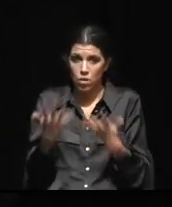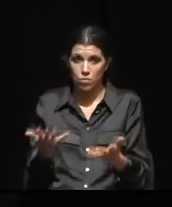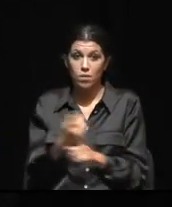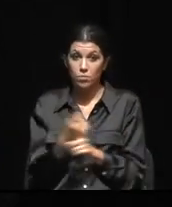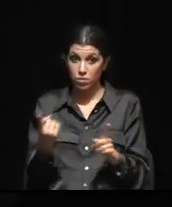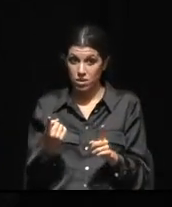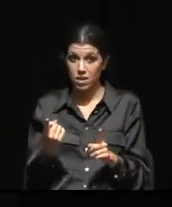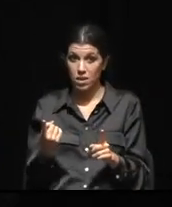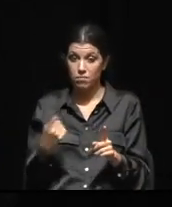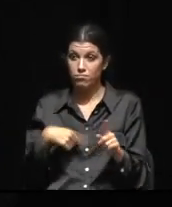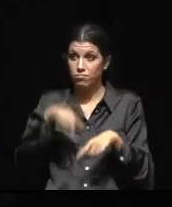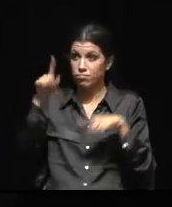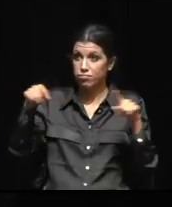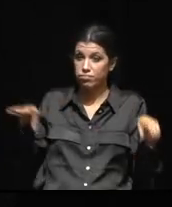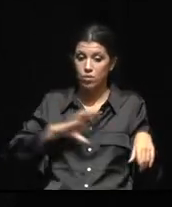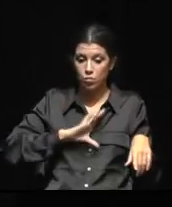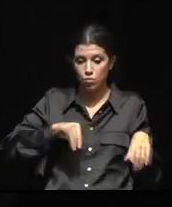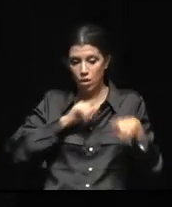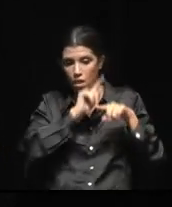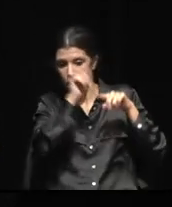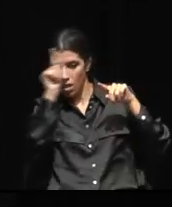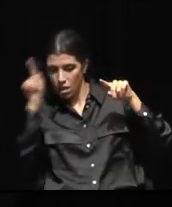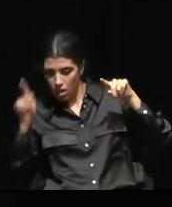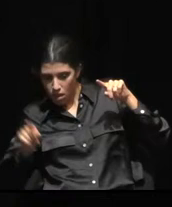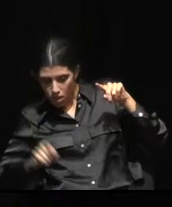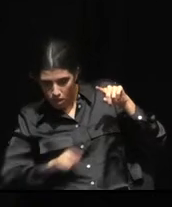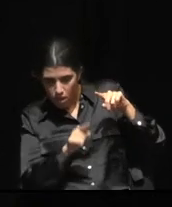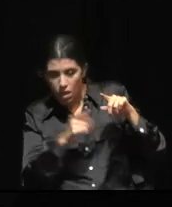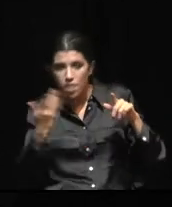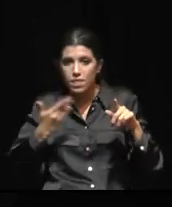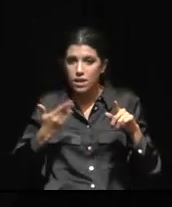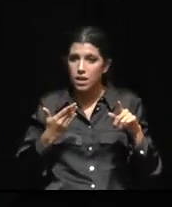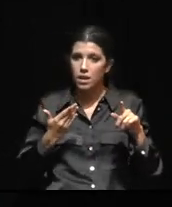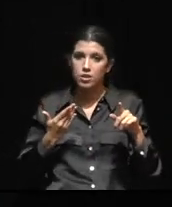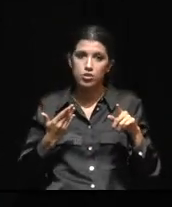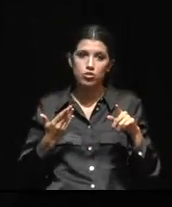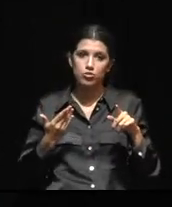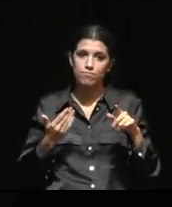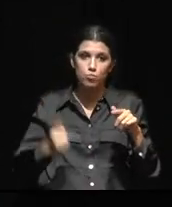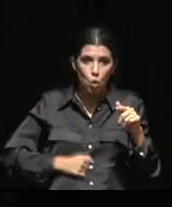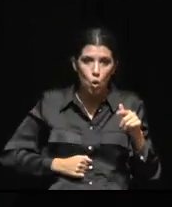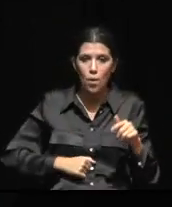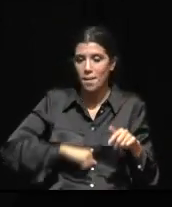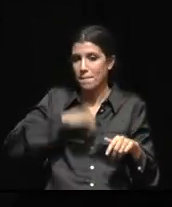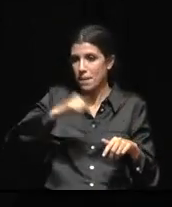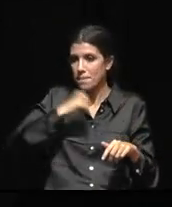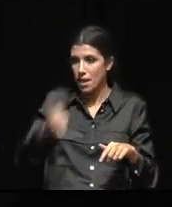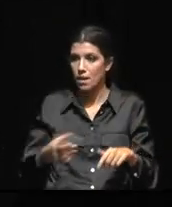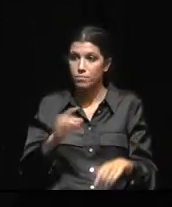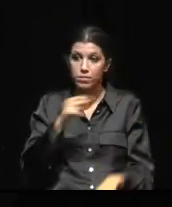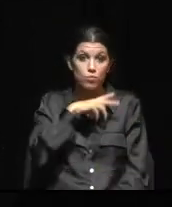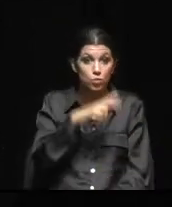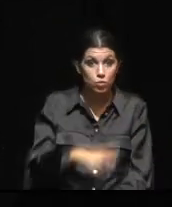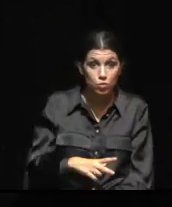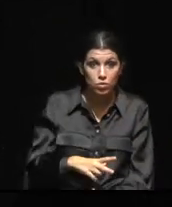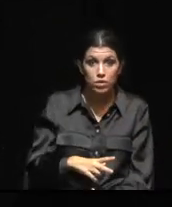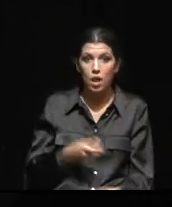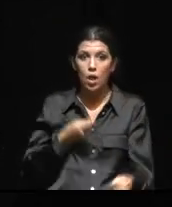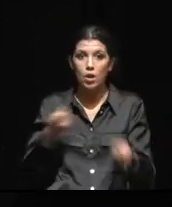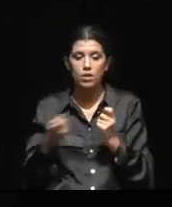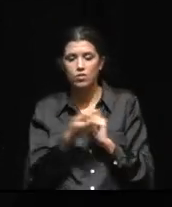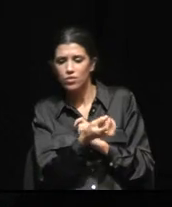conta que nas mais variadas regiões do Globo esses direitos continuam por Cumprir em Portugal diversas